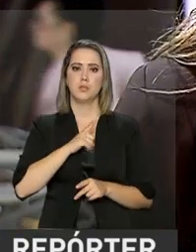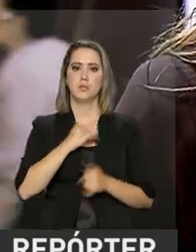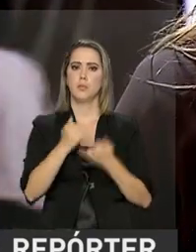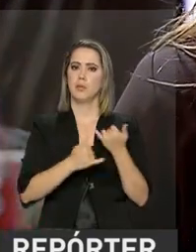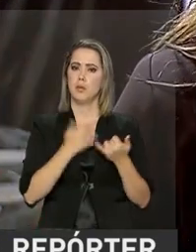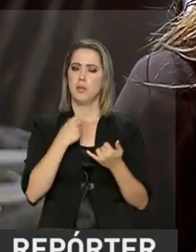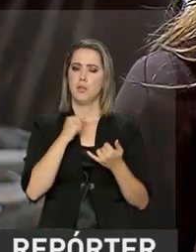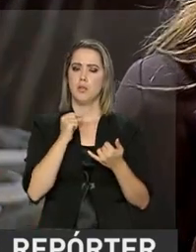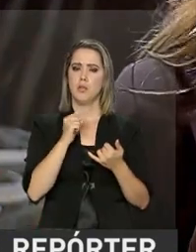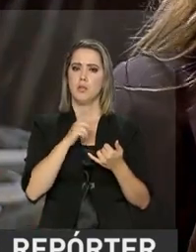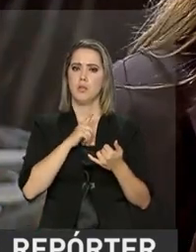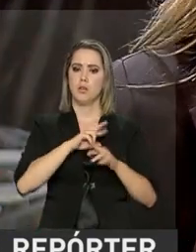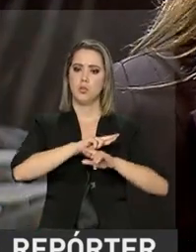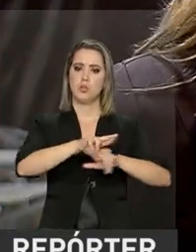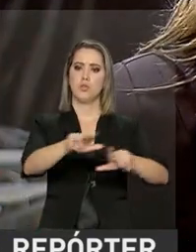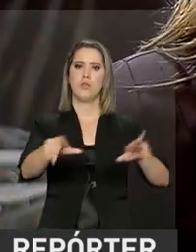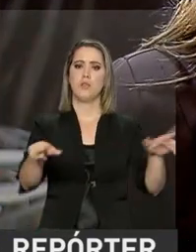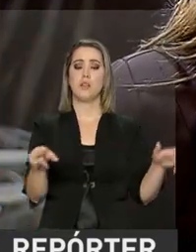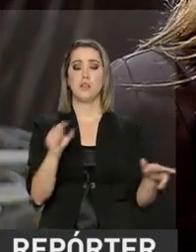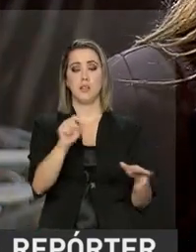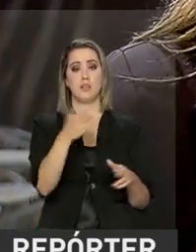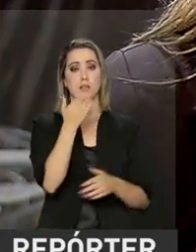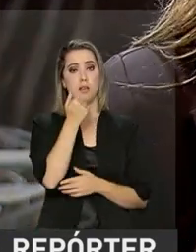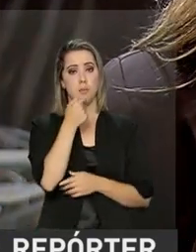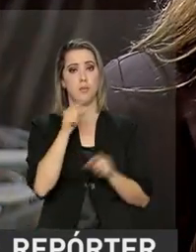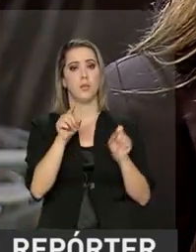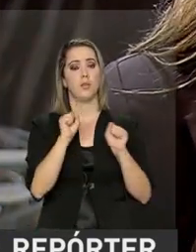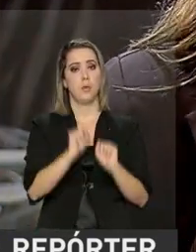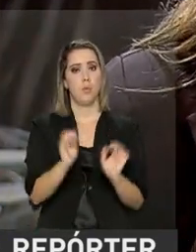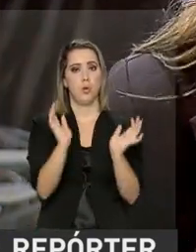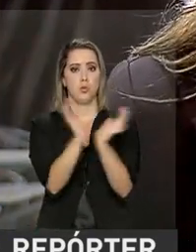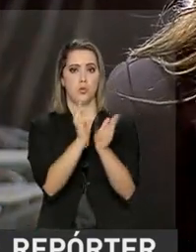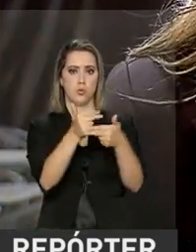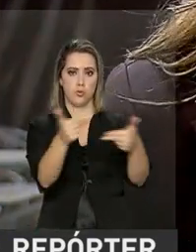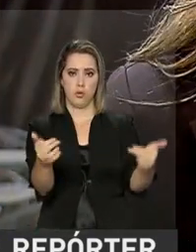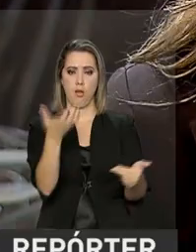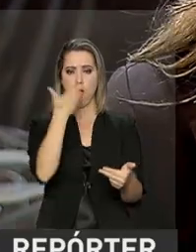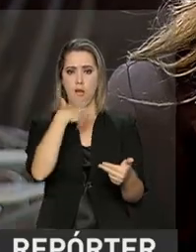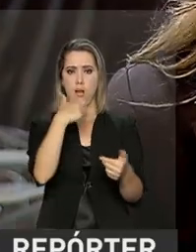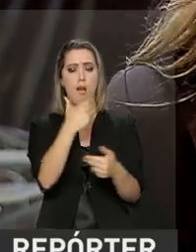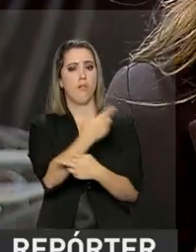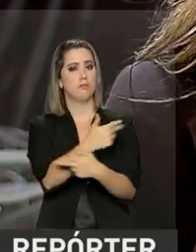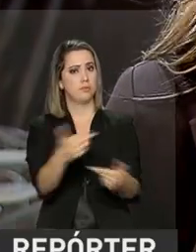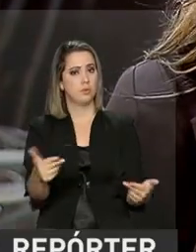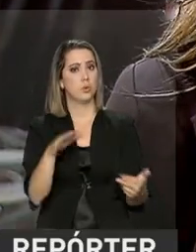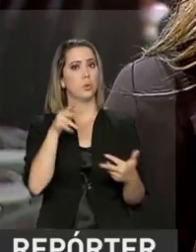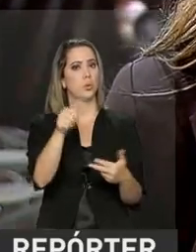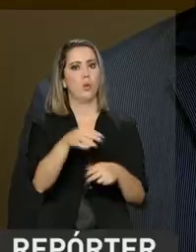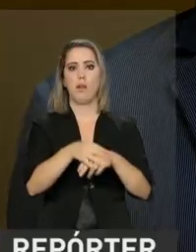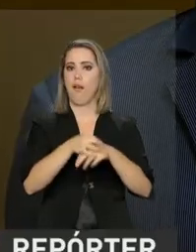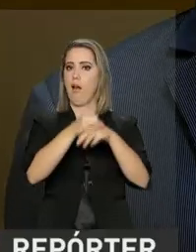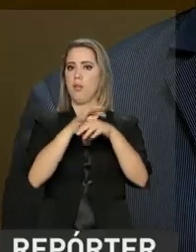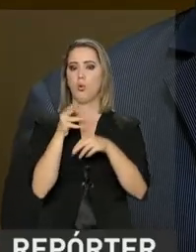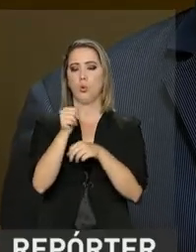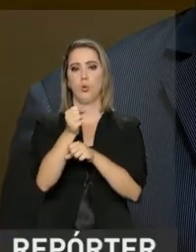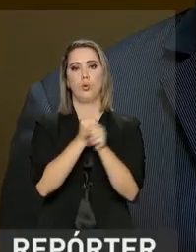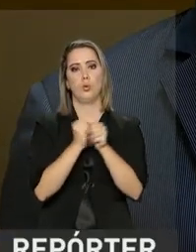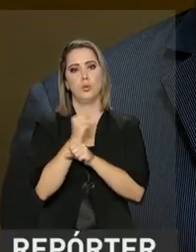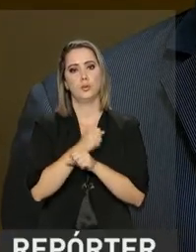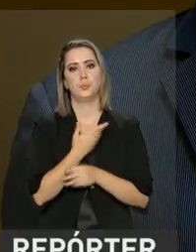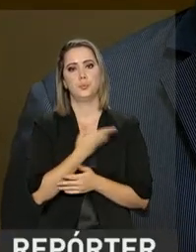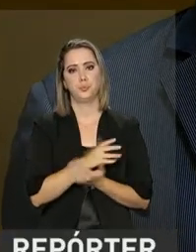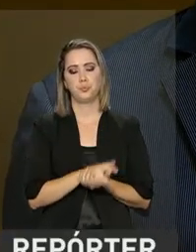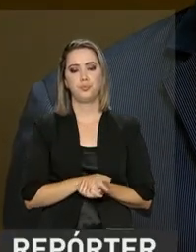diversidade de alimentos e pode consumir verduras, frutas e carnes o ano todo. De fato, o